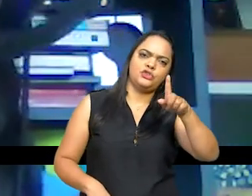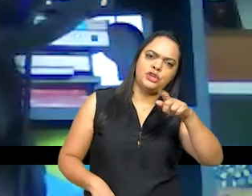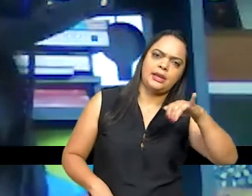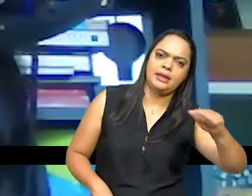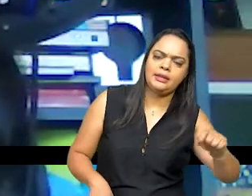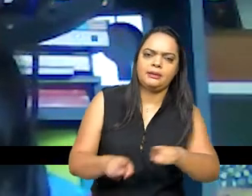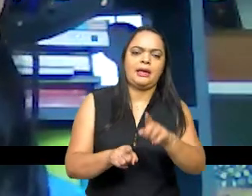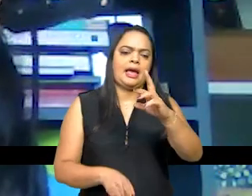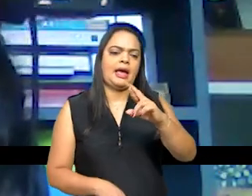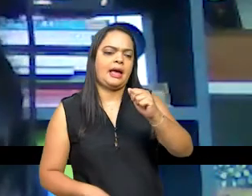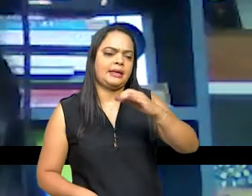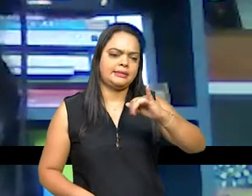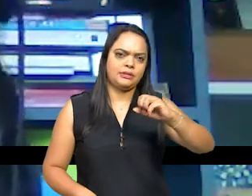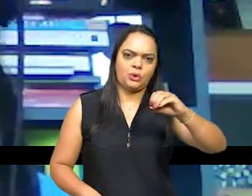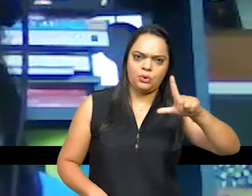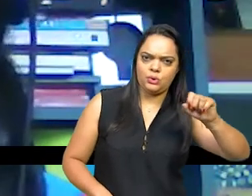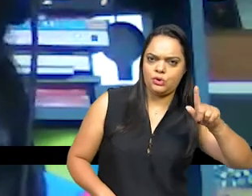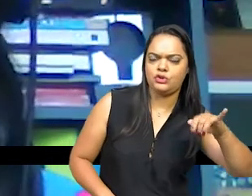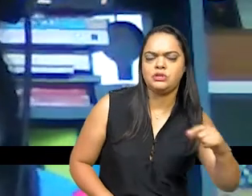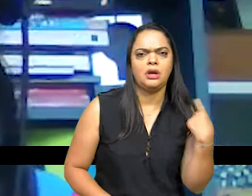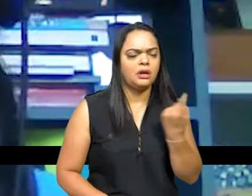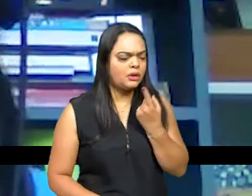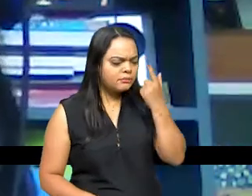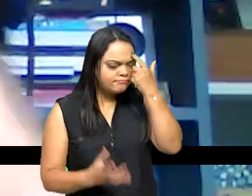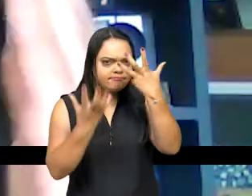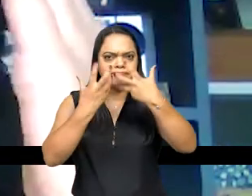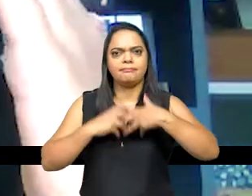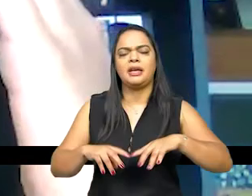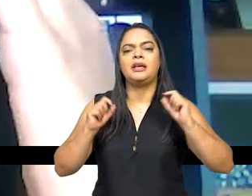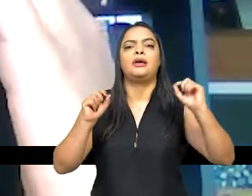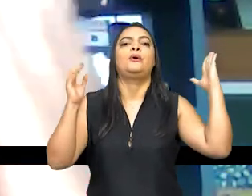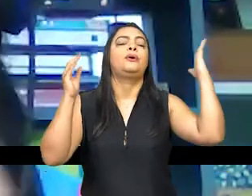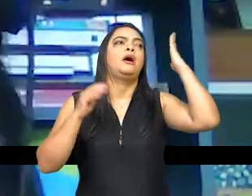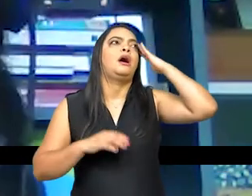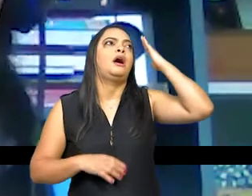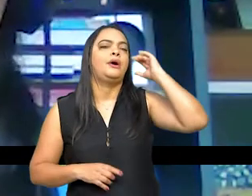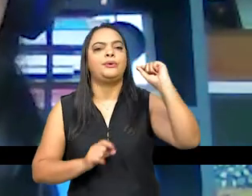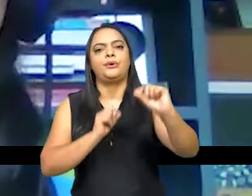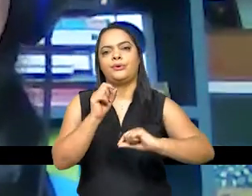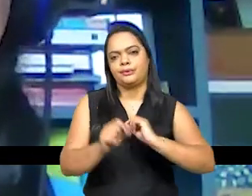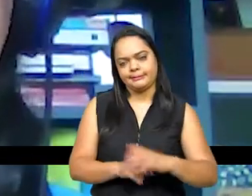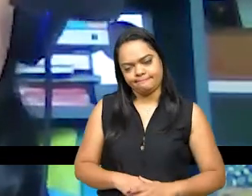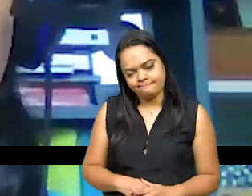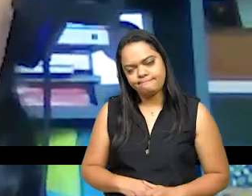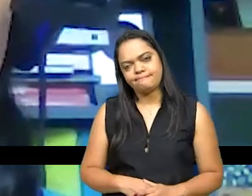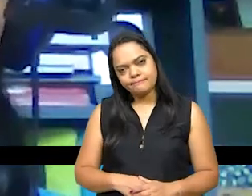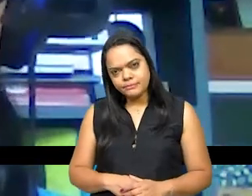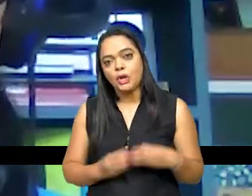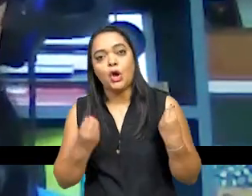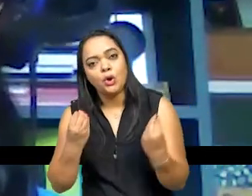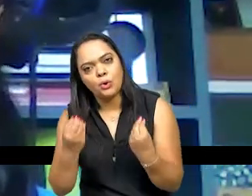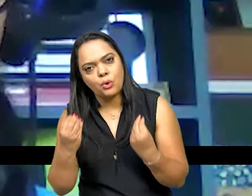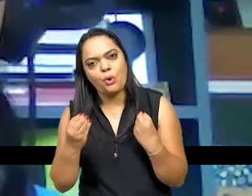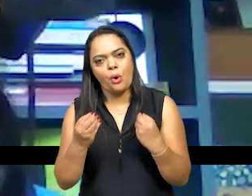que a gente chega num momento em que a gente para e pensa e se dá conta de que para a gente combater a